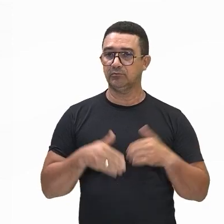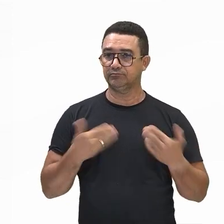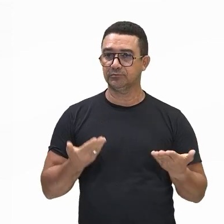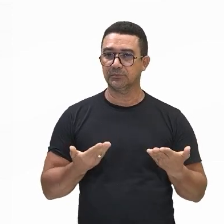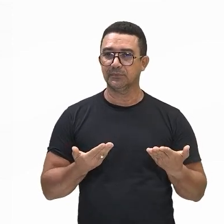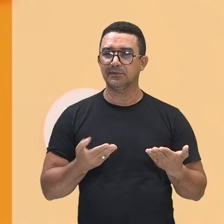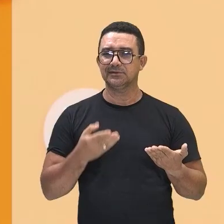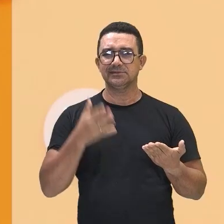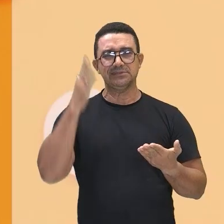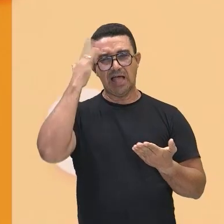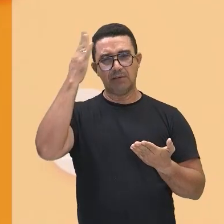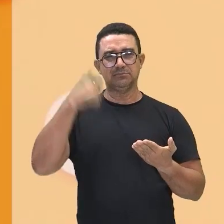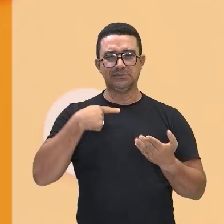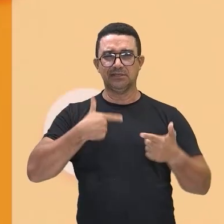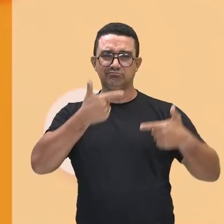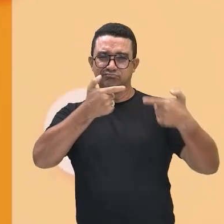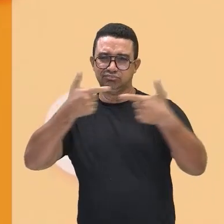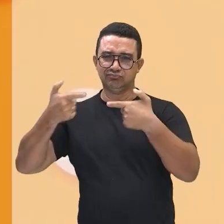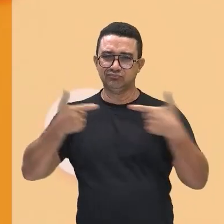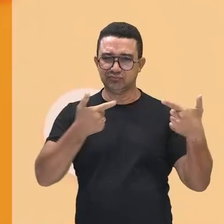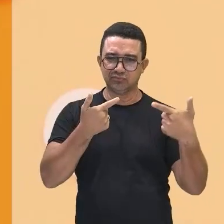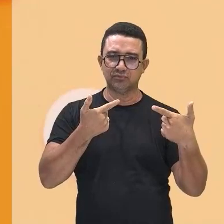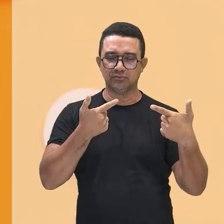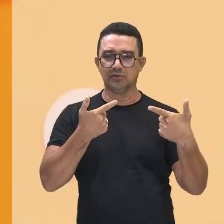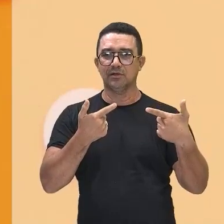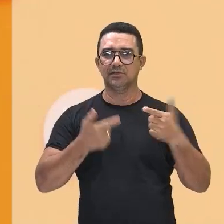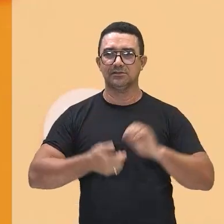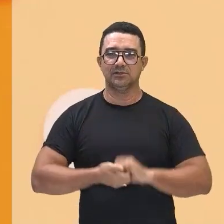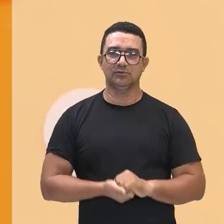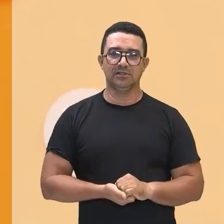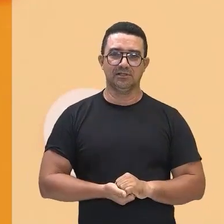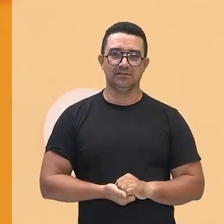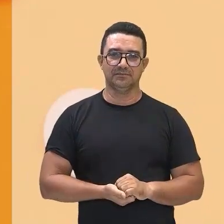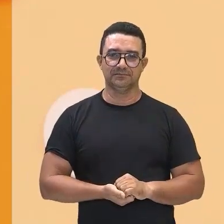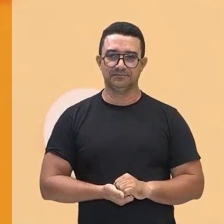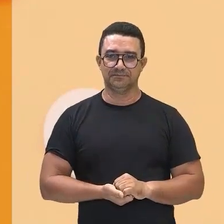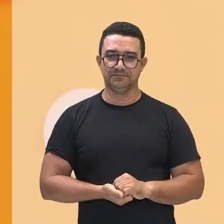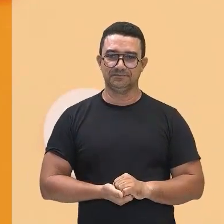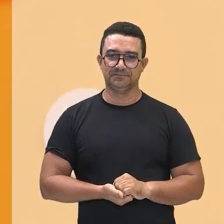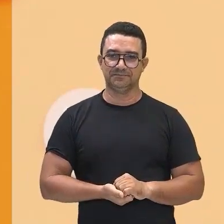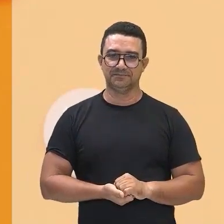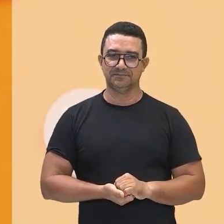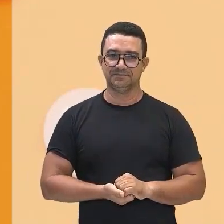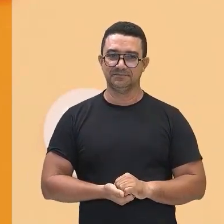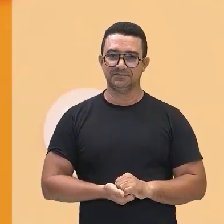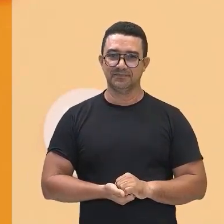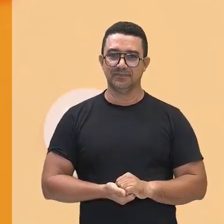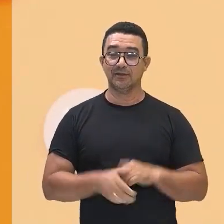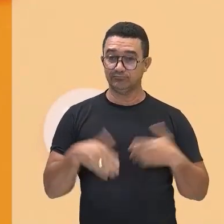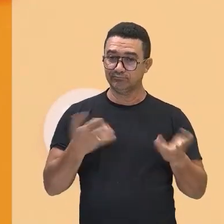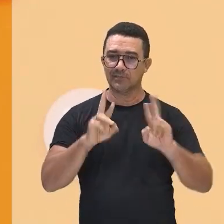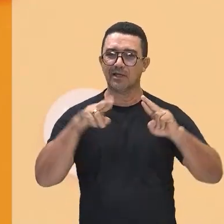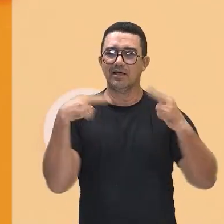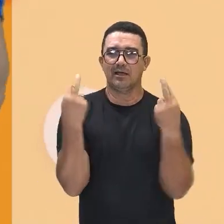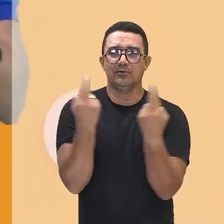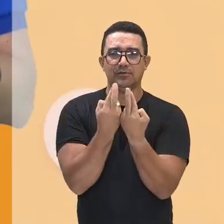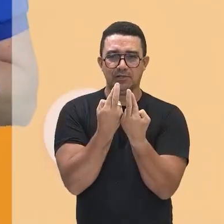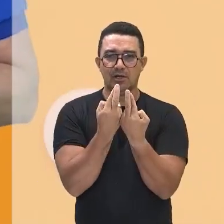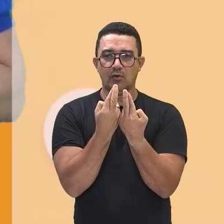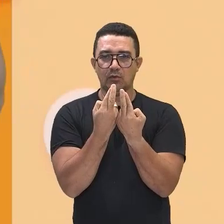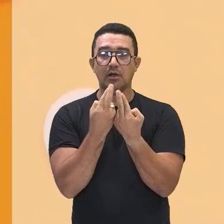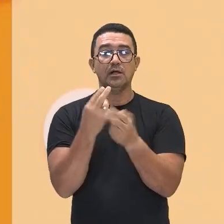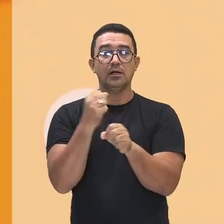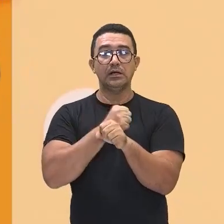aí o conflito, né, com a Ucrânia, ok? Então, nessa cúpula que acabou surgindo, né, essa reunião aí do